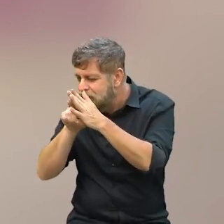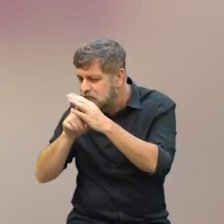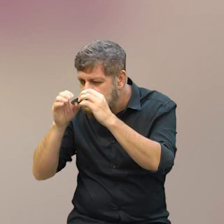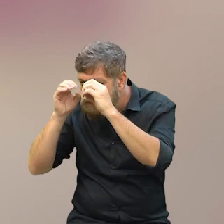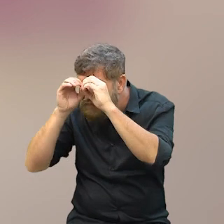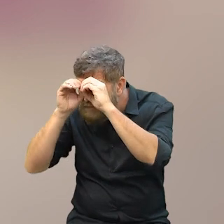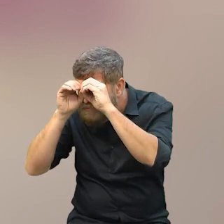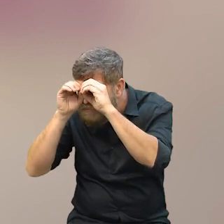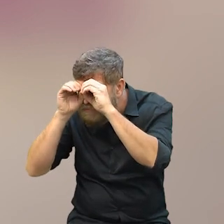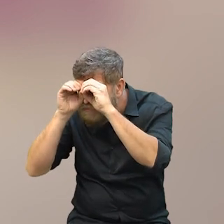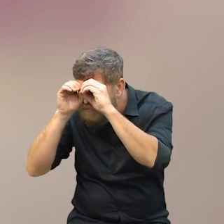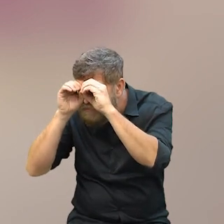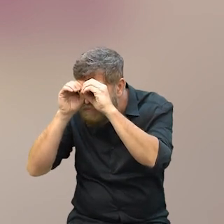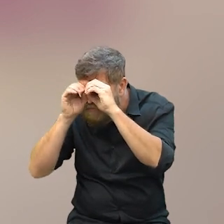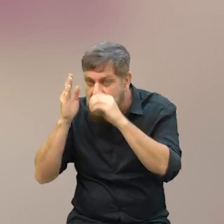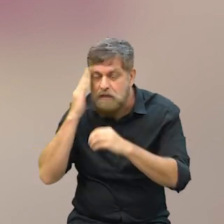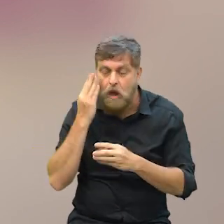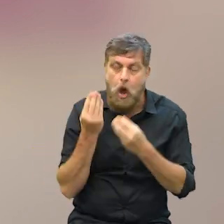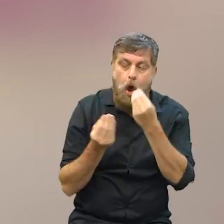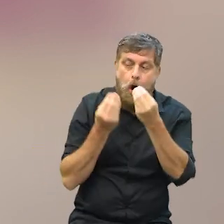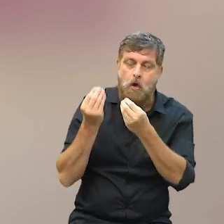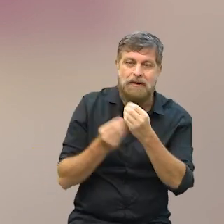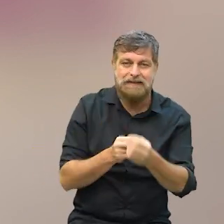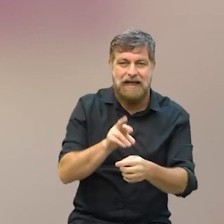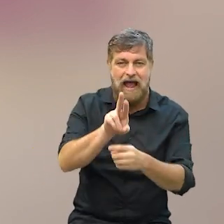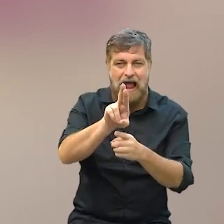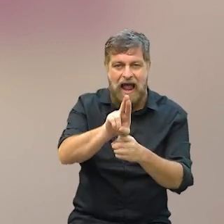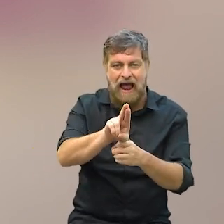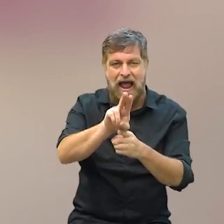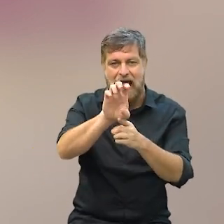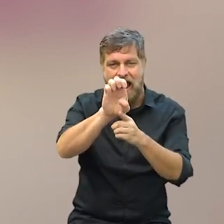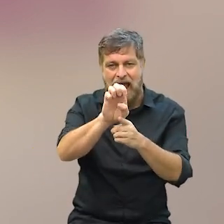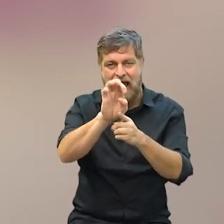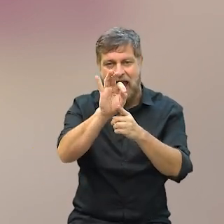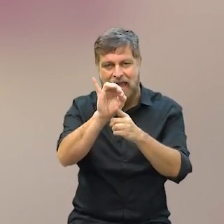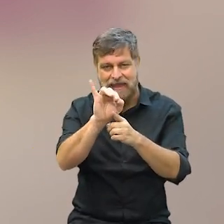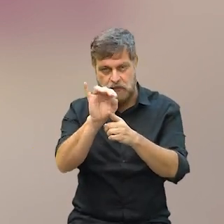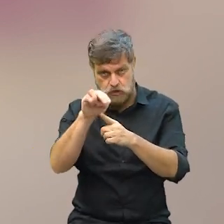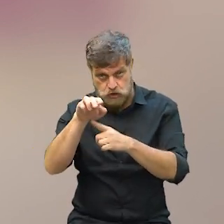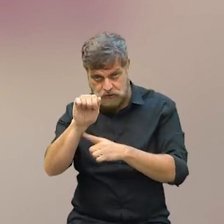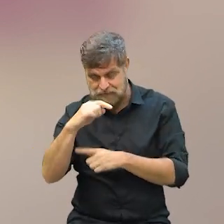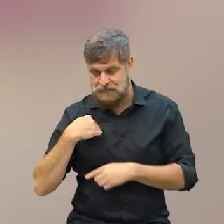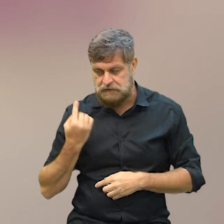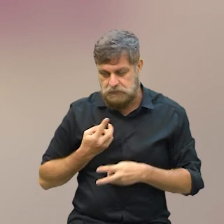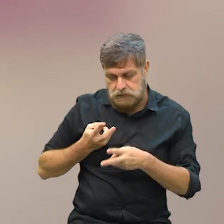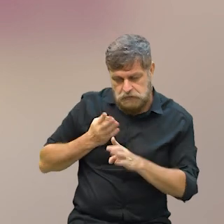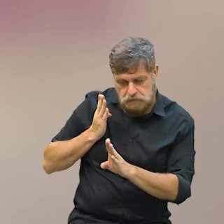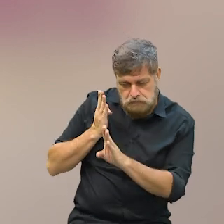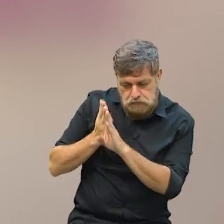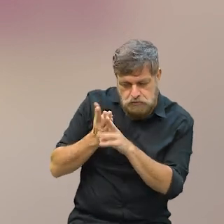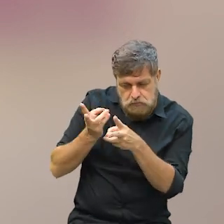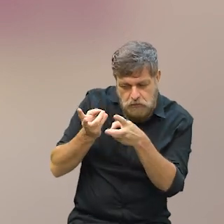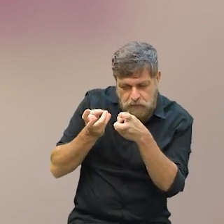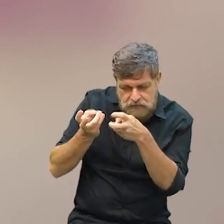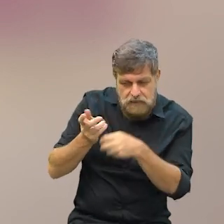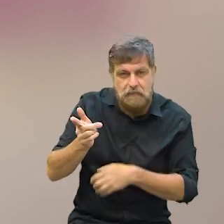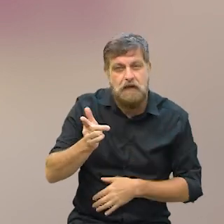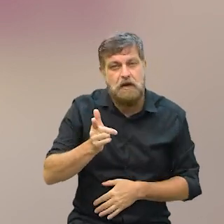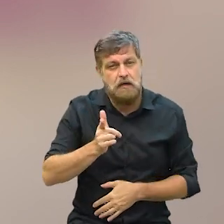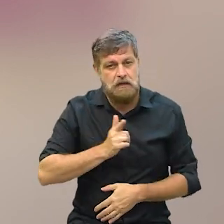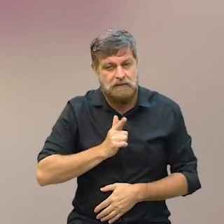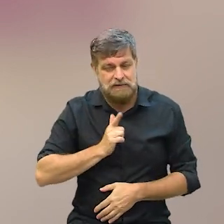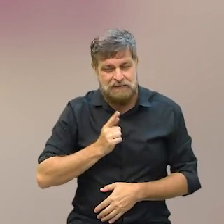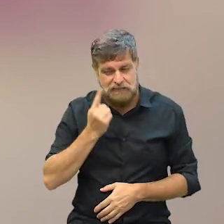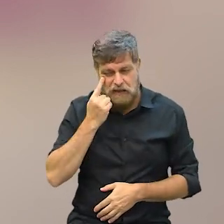né, que a gente chama mapeamento de retina, né, regular, porque se nós percebermos que está tendo,